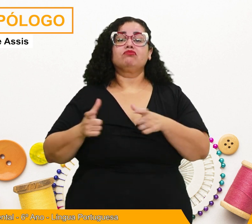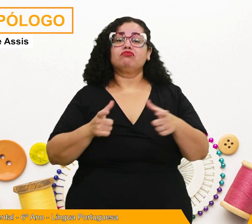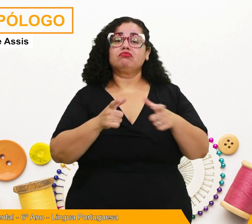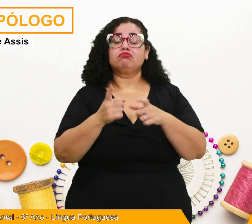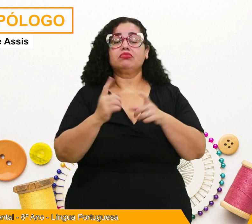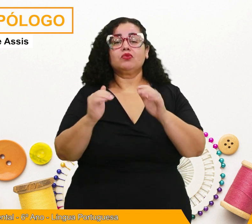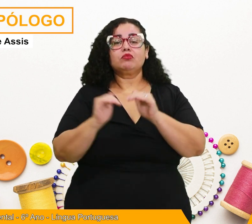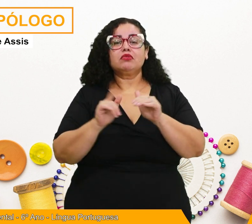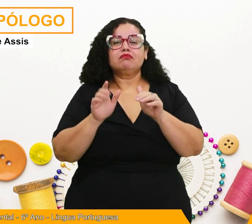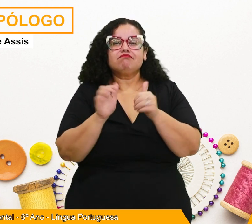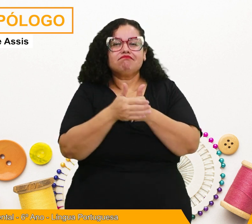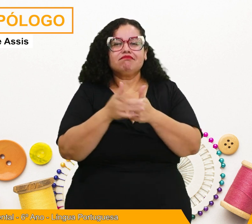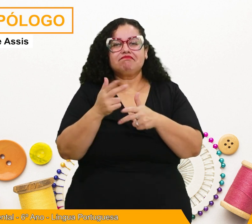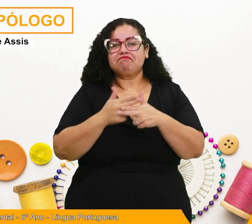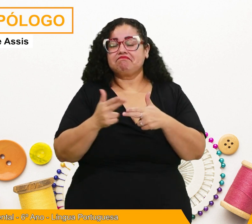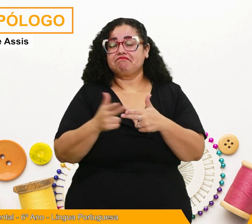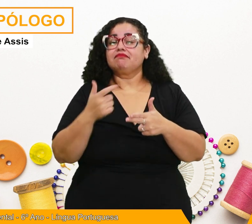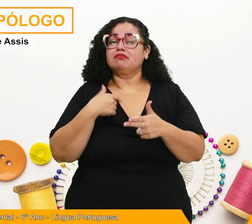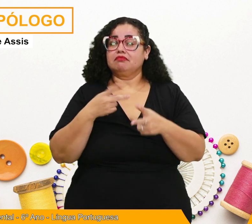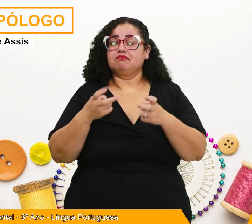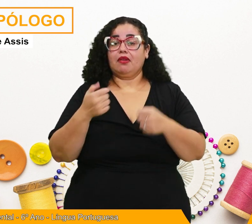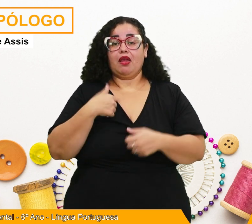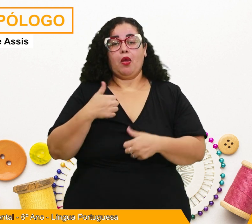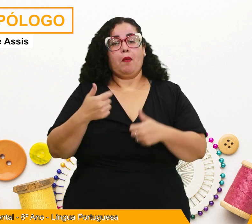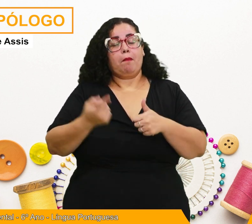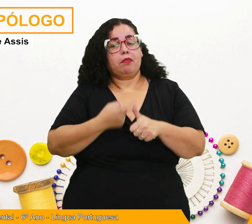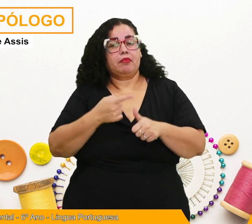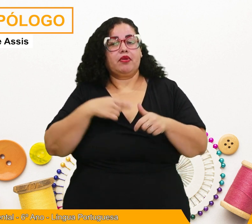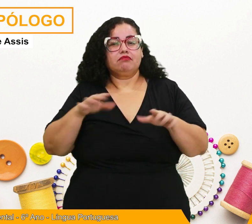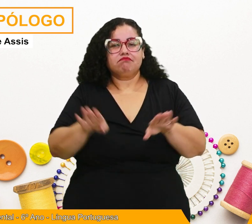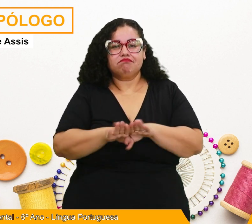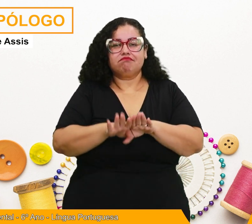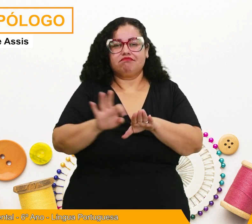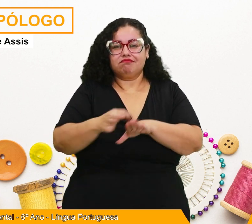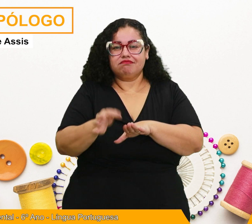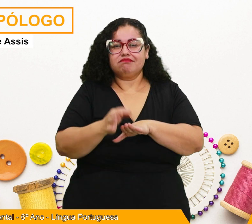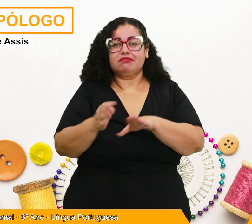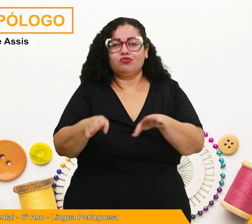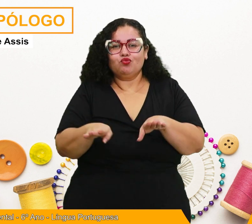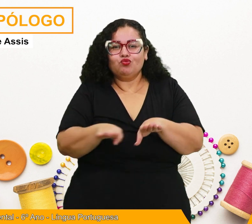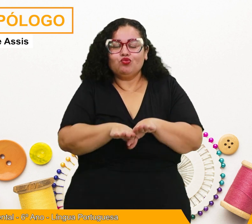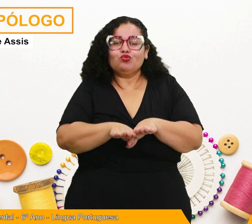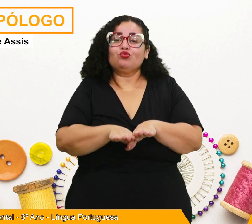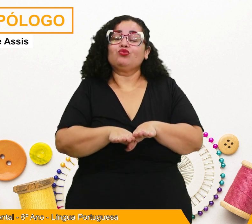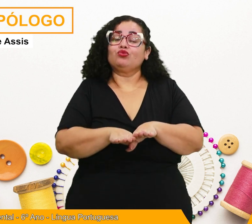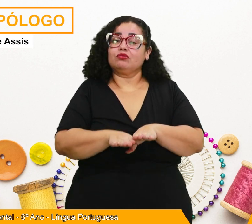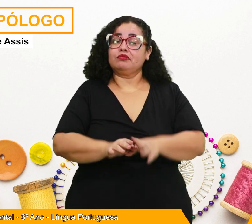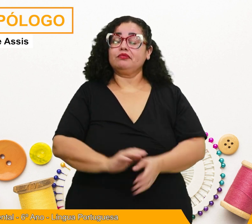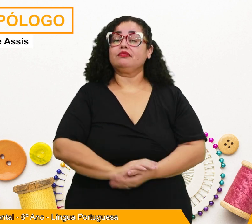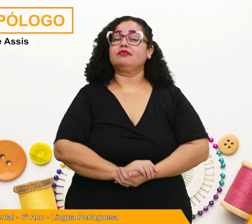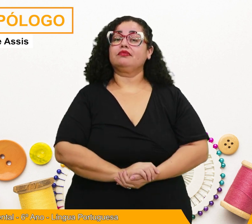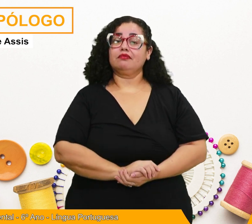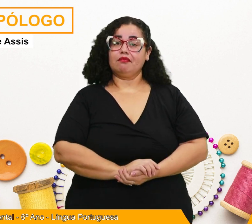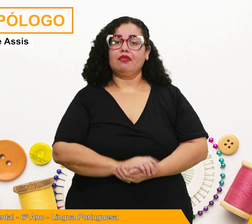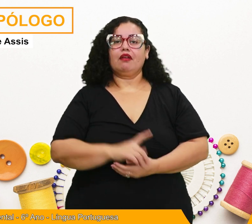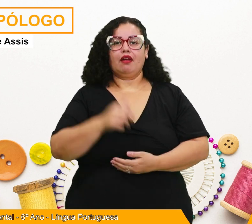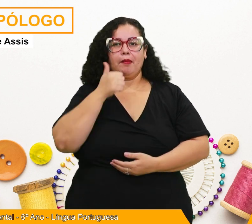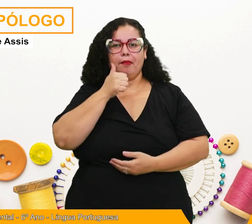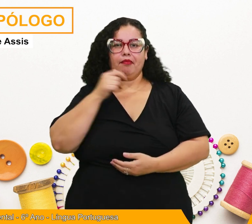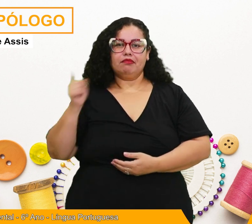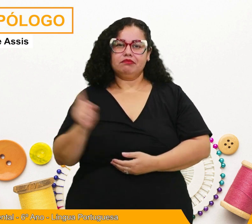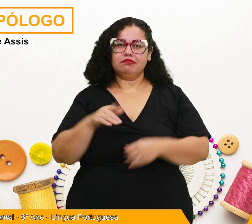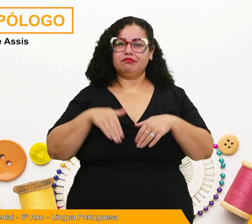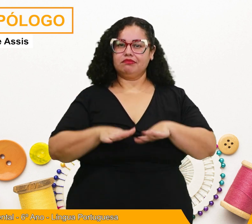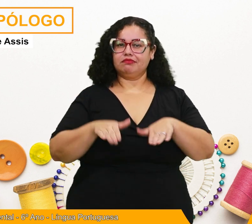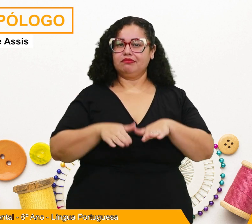trabalho obscuro e ínfimo. Eu é que prendo, ligo, ajunto. Estavam nisso quando a costureira